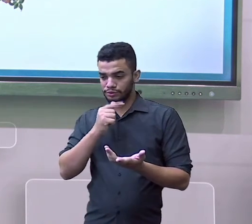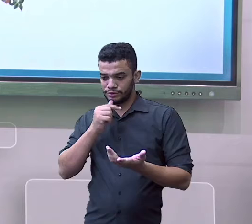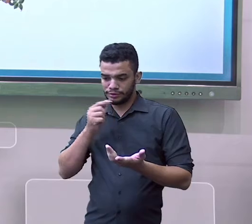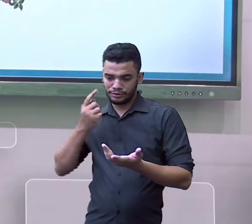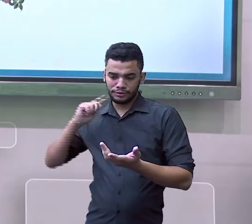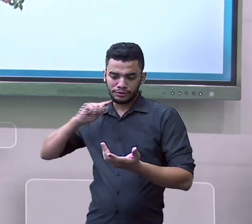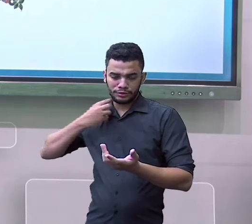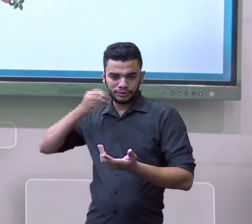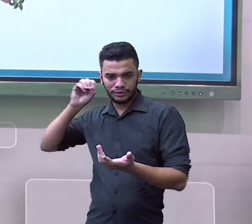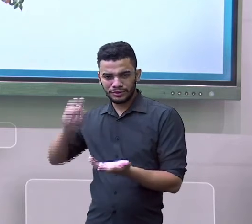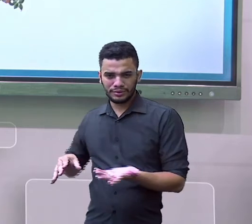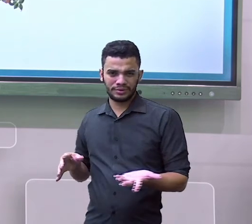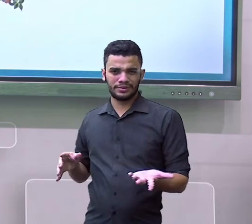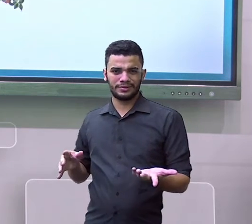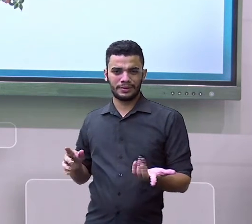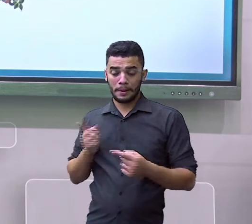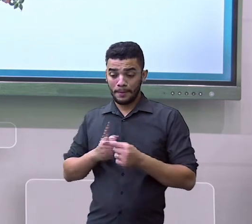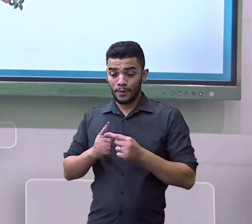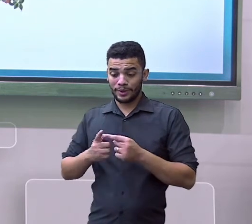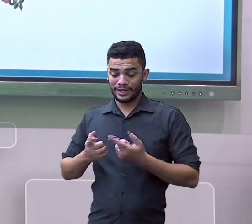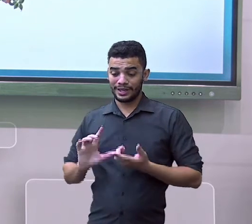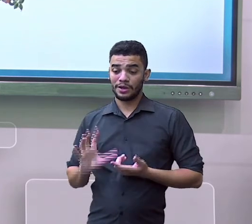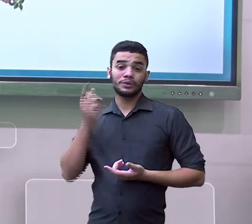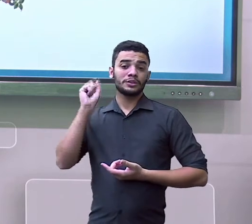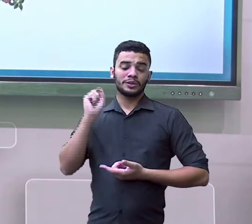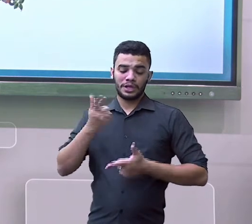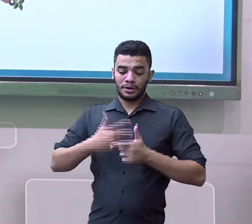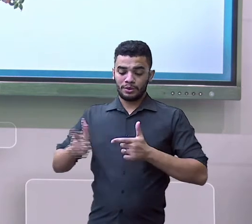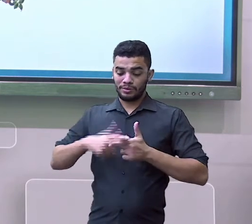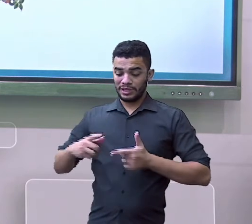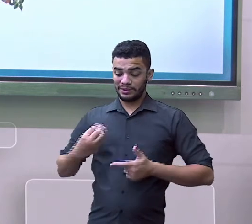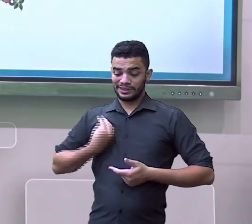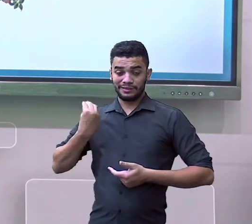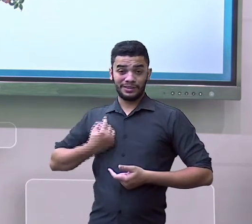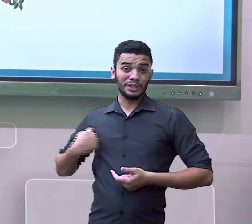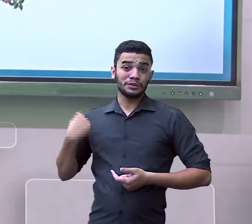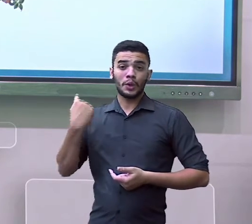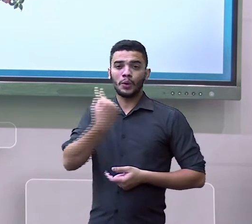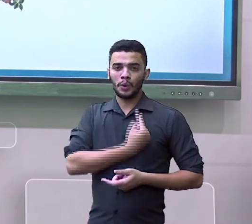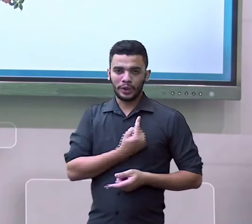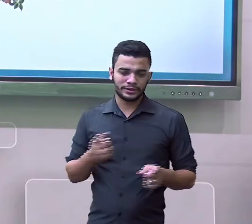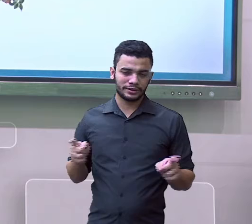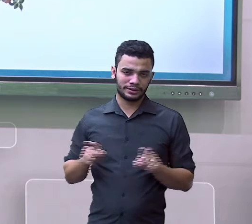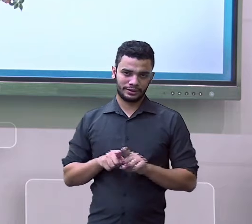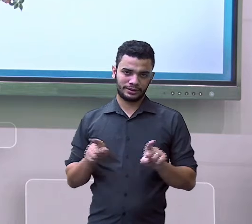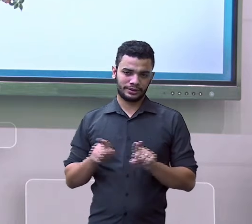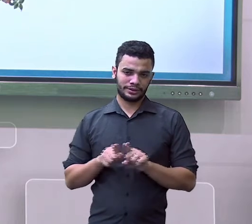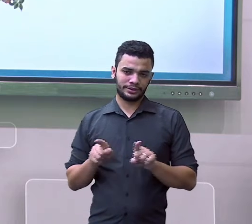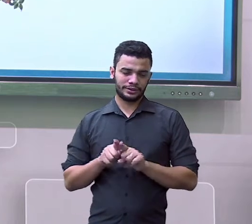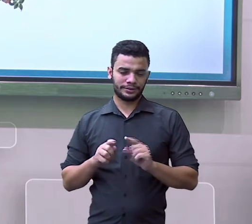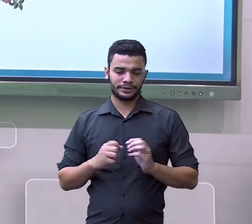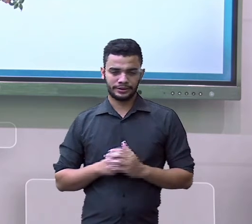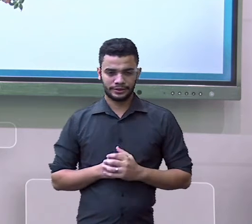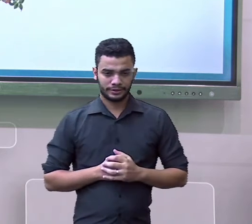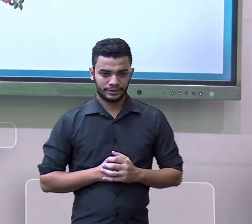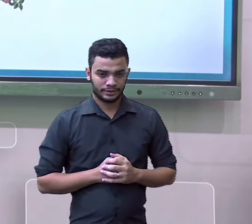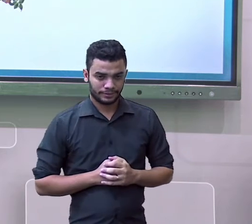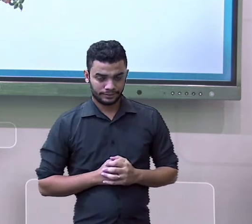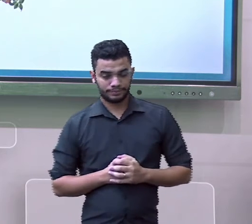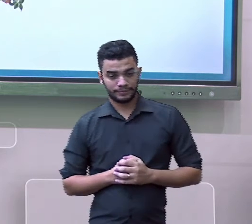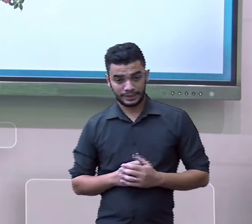assim, perceba que todas estas ações, elas devem envolver